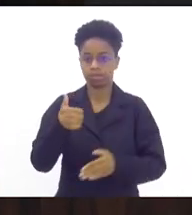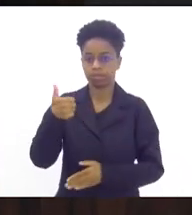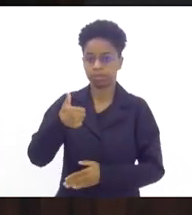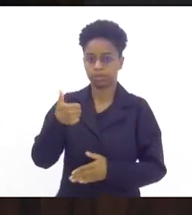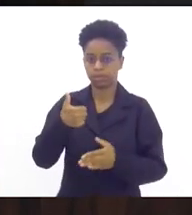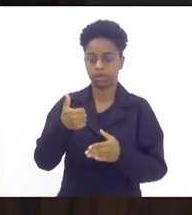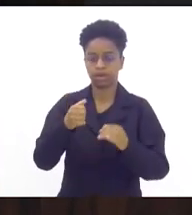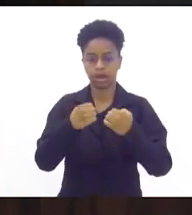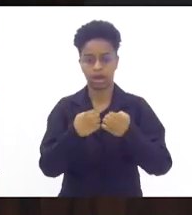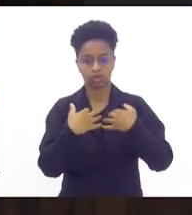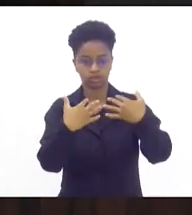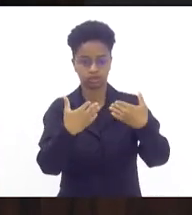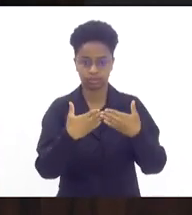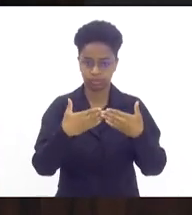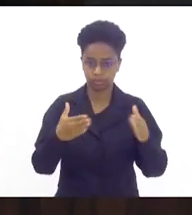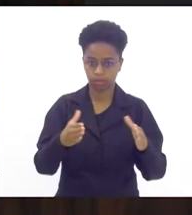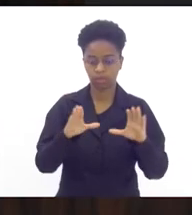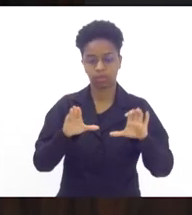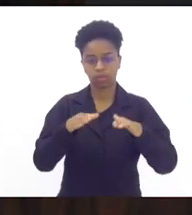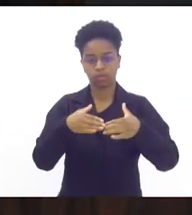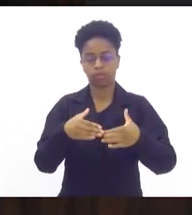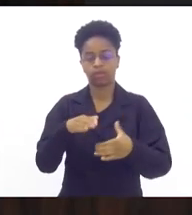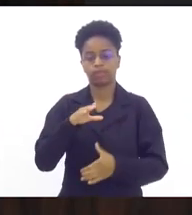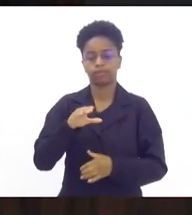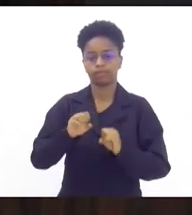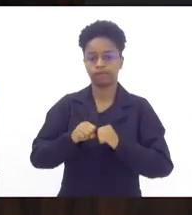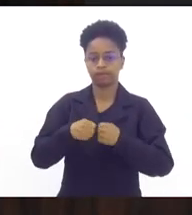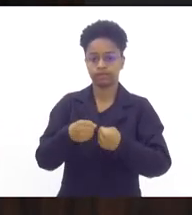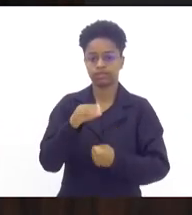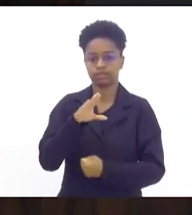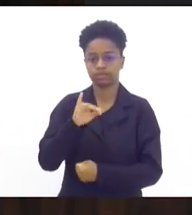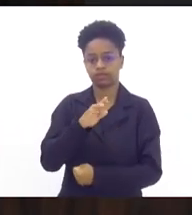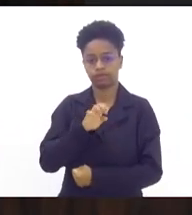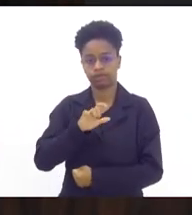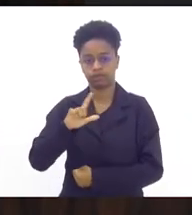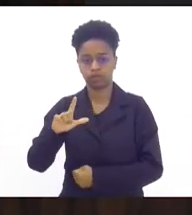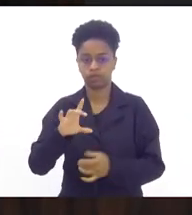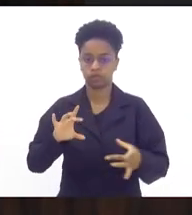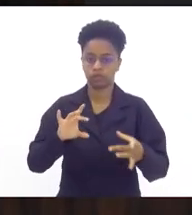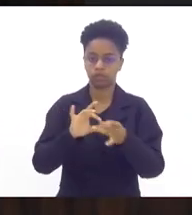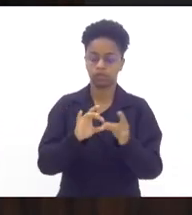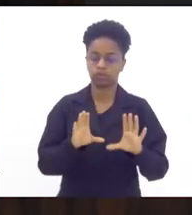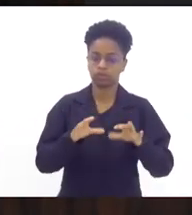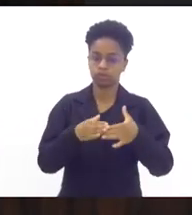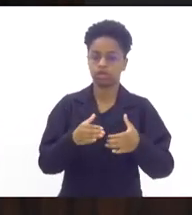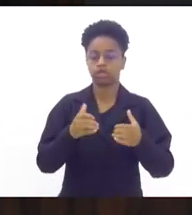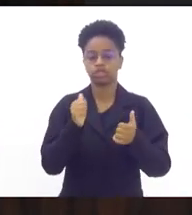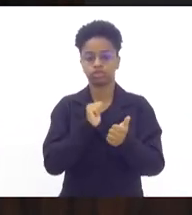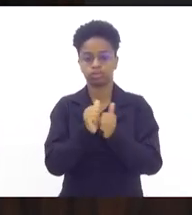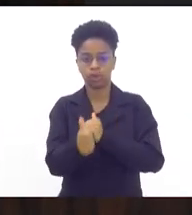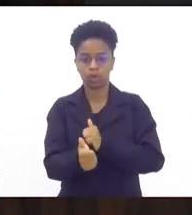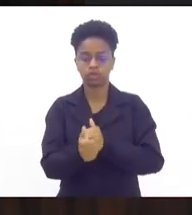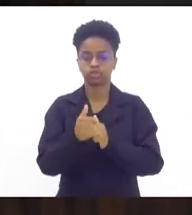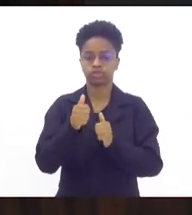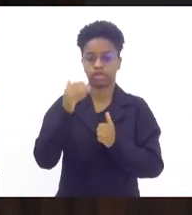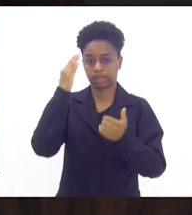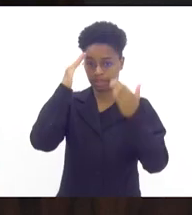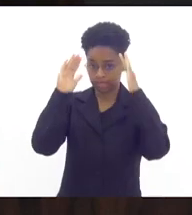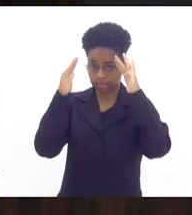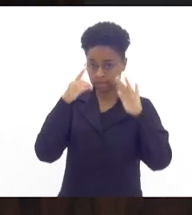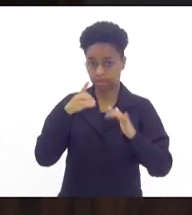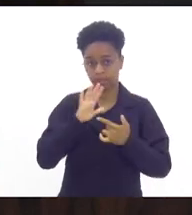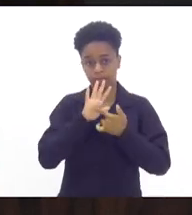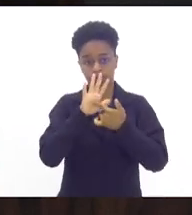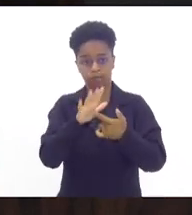da comissão de Defesa Civil conjunta com a comissão de esporte e lazer conforme editar